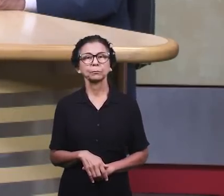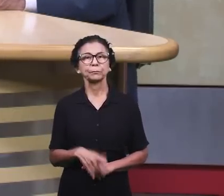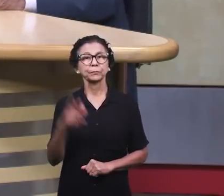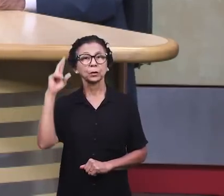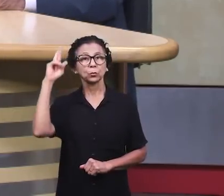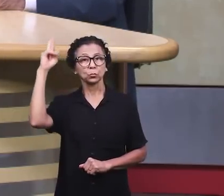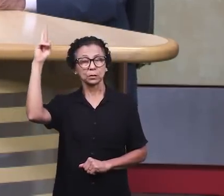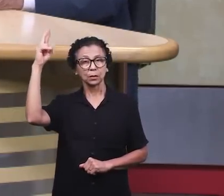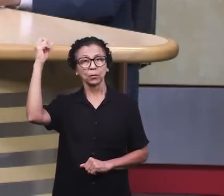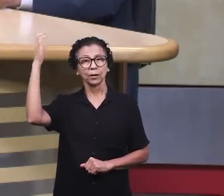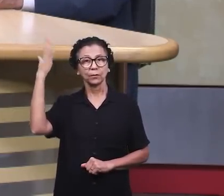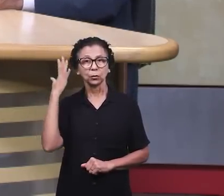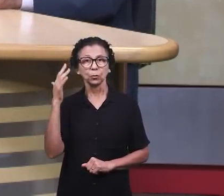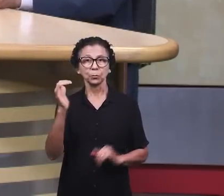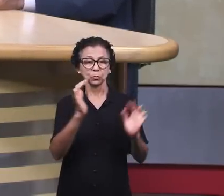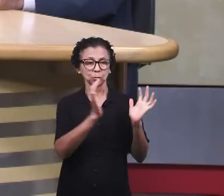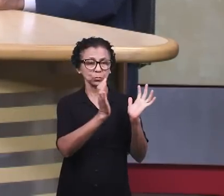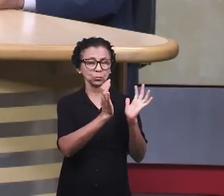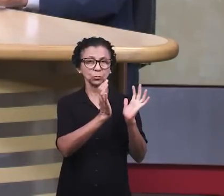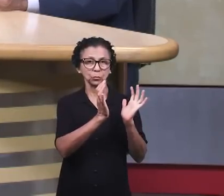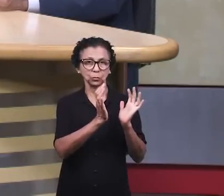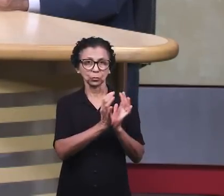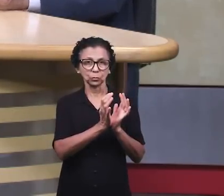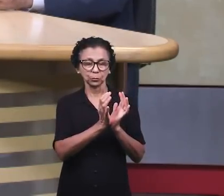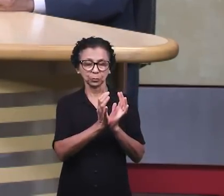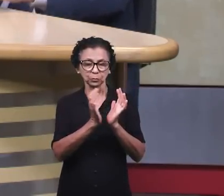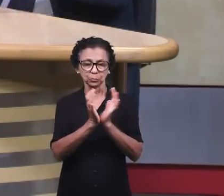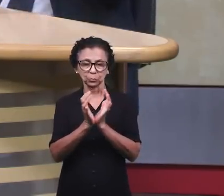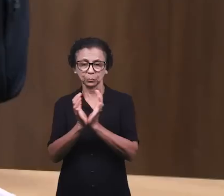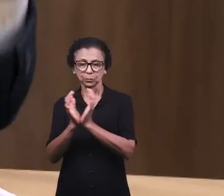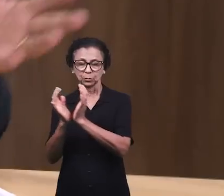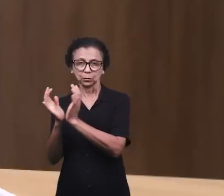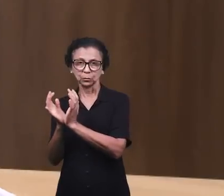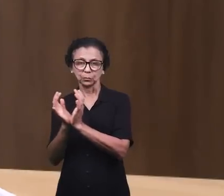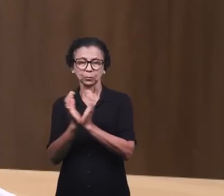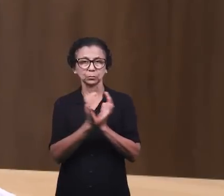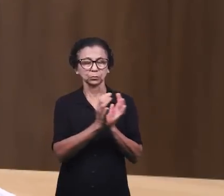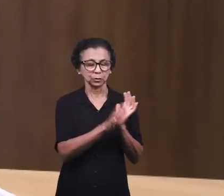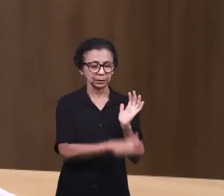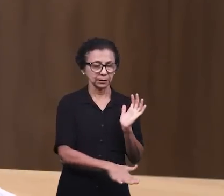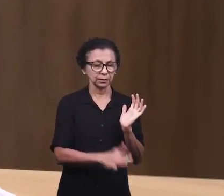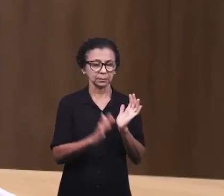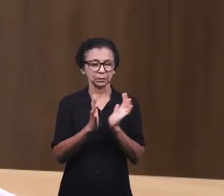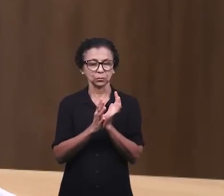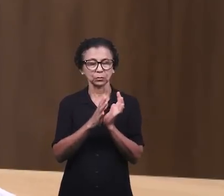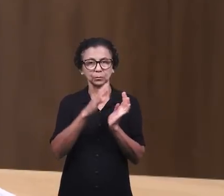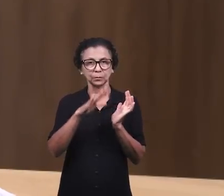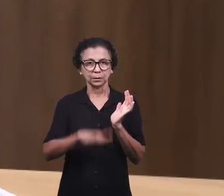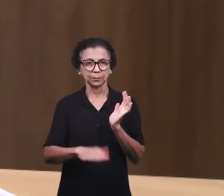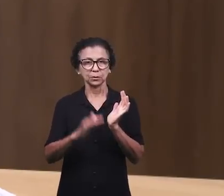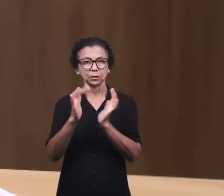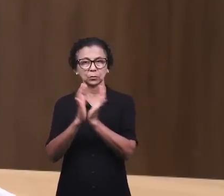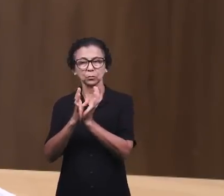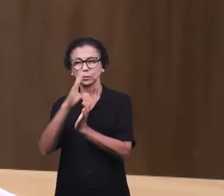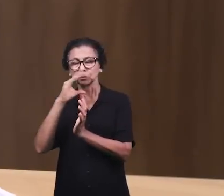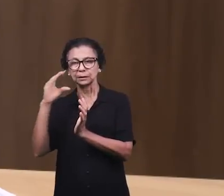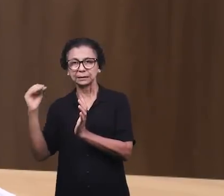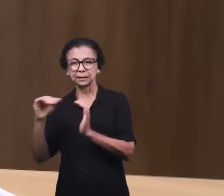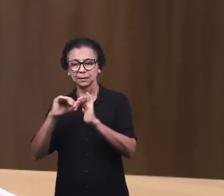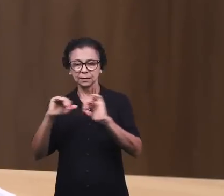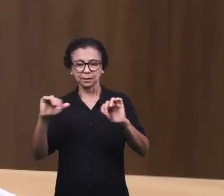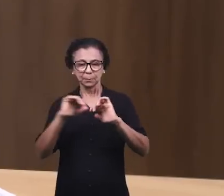E é por isso que nós hoje temos um trabalho com criança diferente de tudo que existe por aí. Então, o Espírito Santo nos